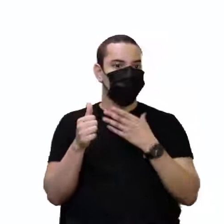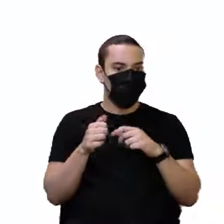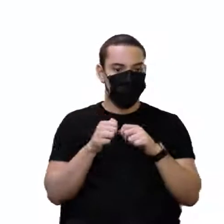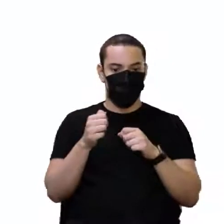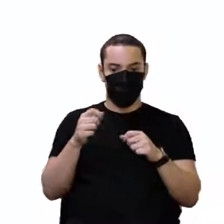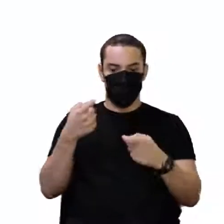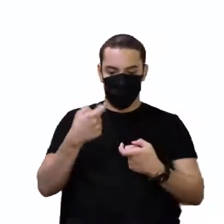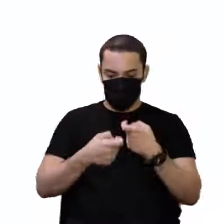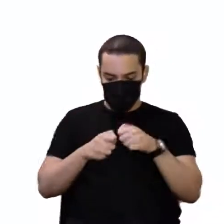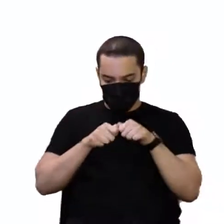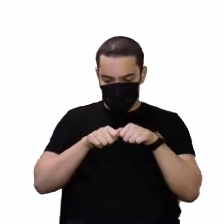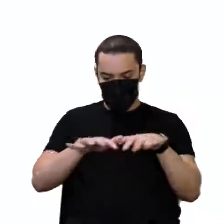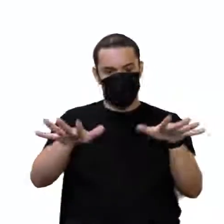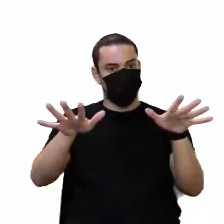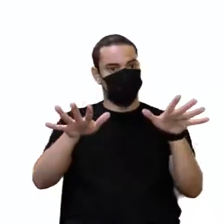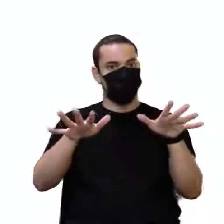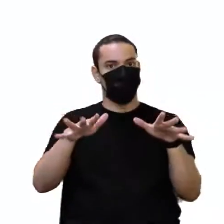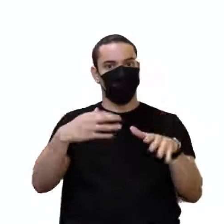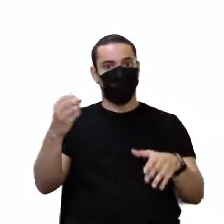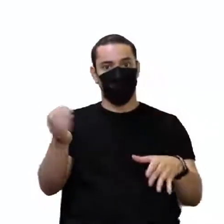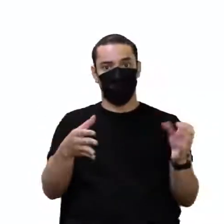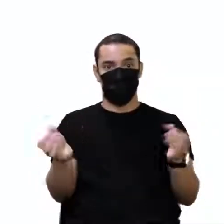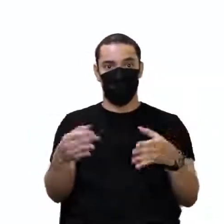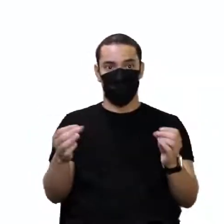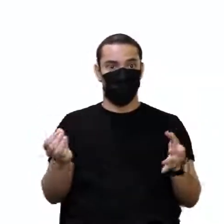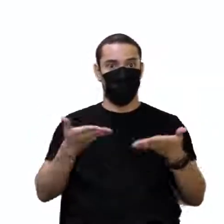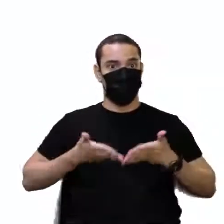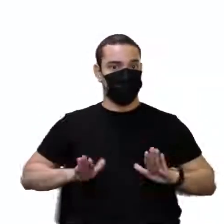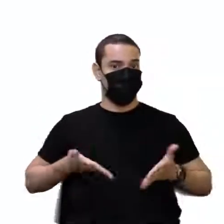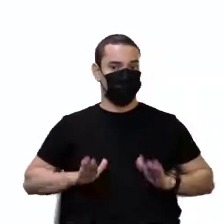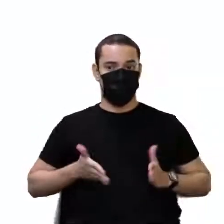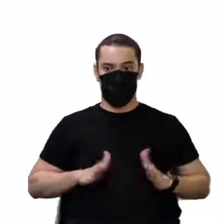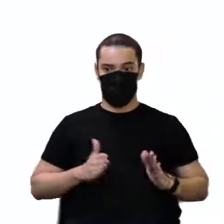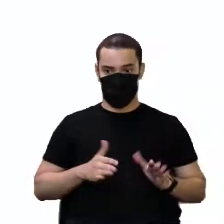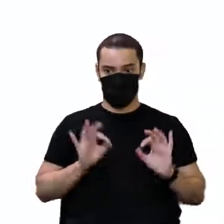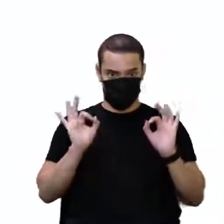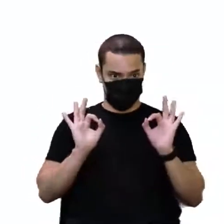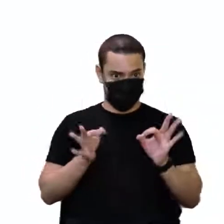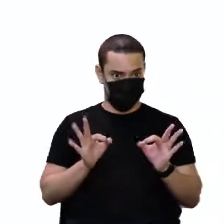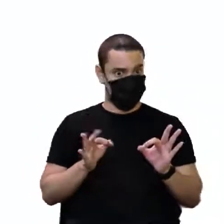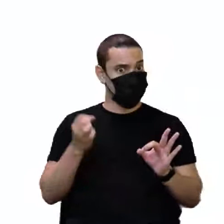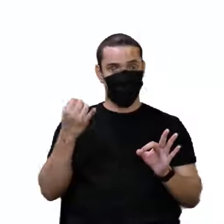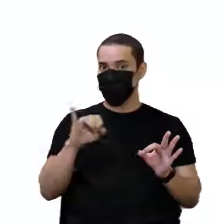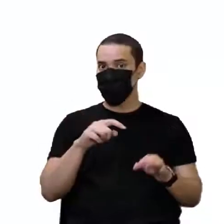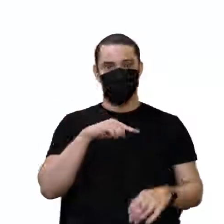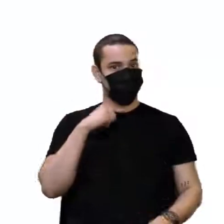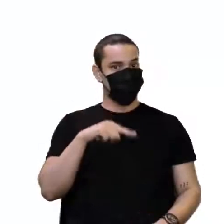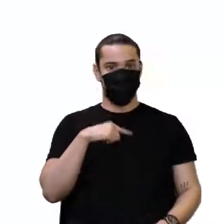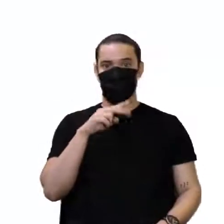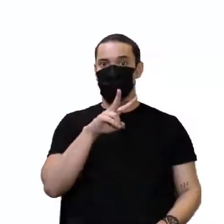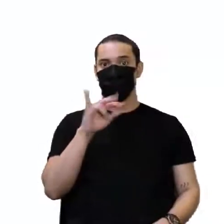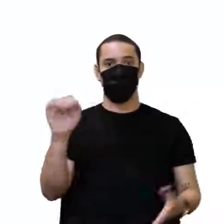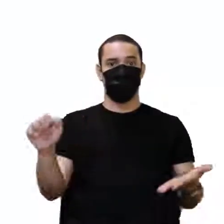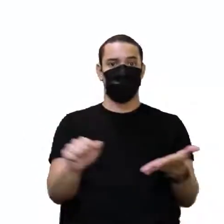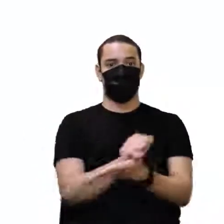impressões genéticas. E se isso não for possível, esse organismo vai ser eliminado através do processo de seleção